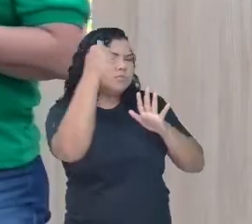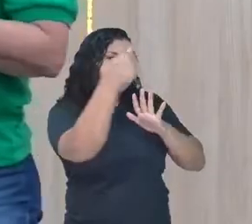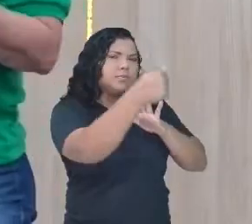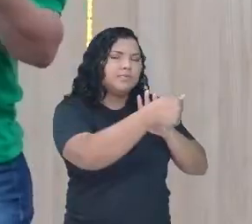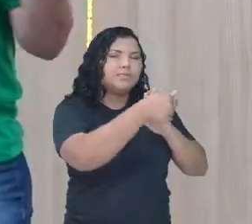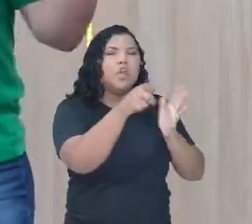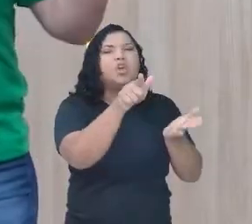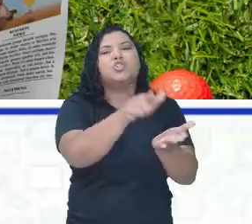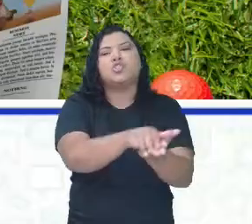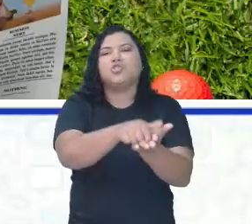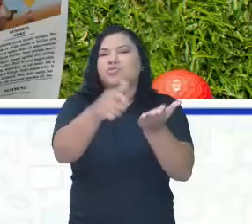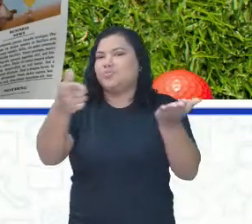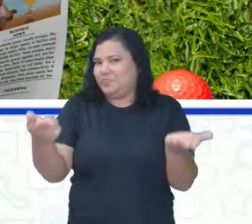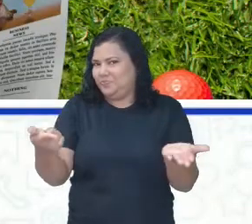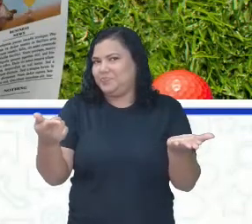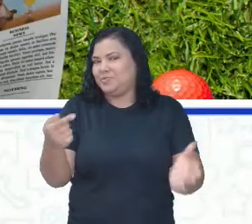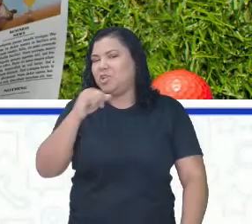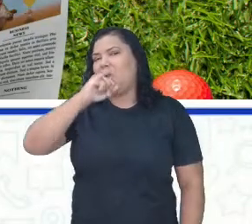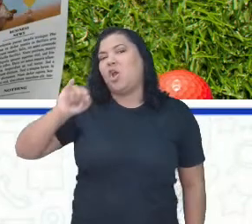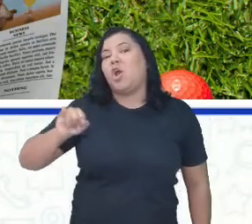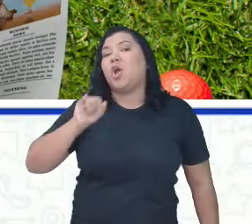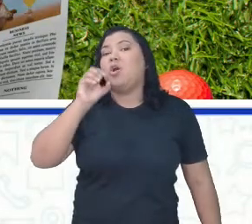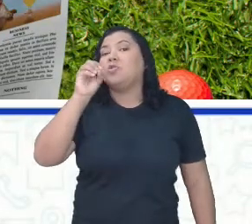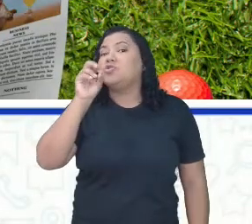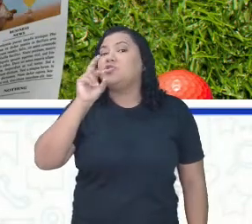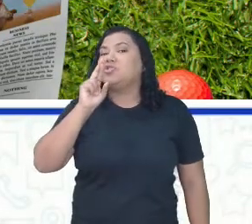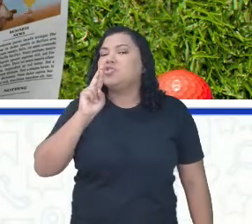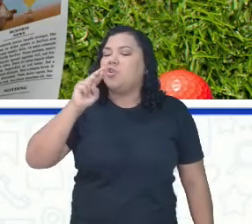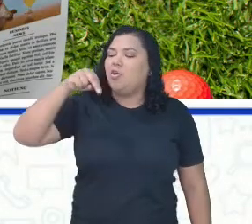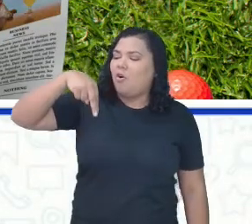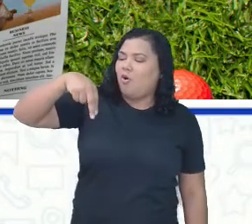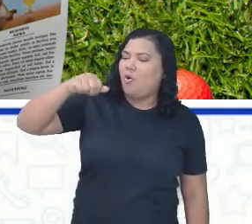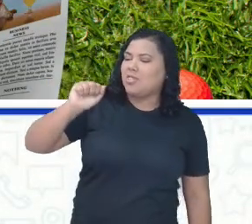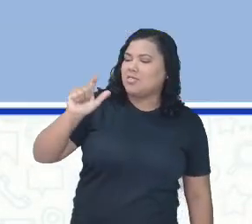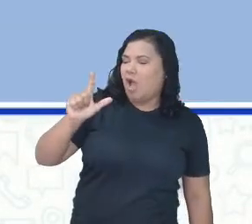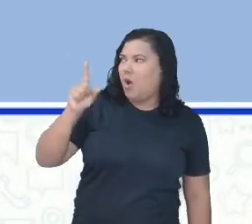aí, jornal, vocês acham que é para ler